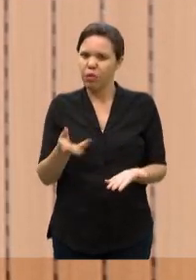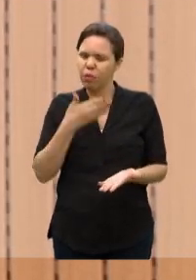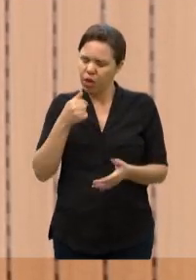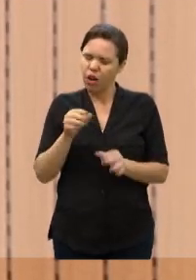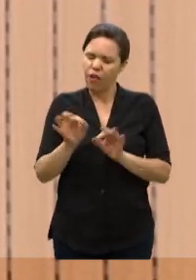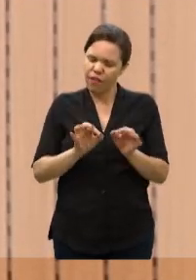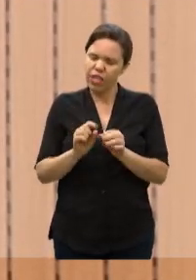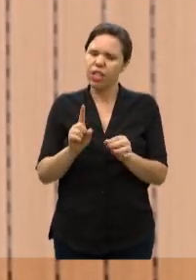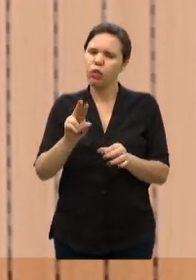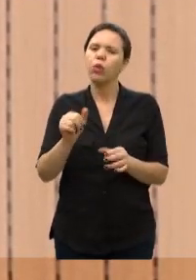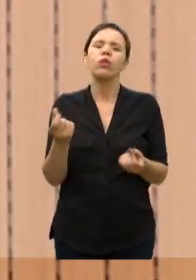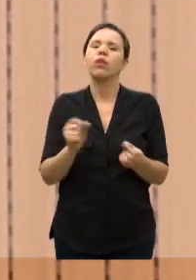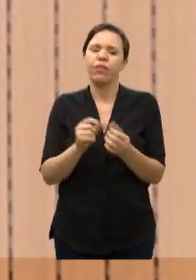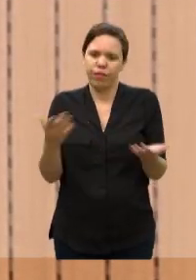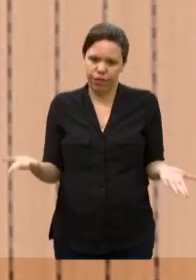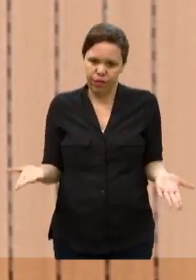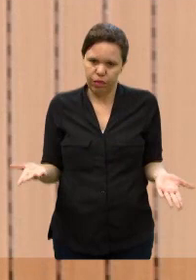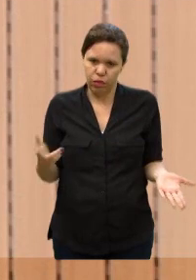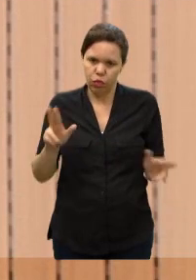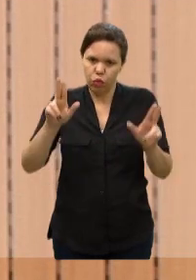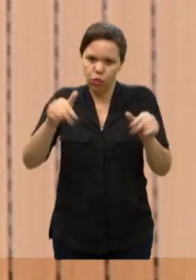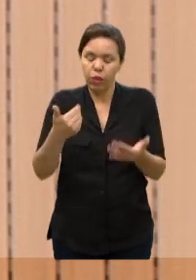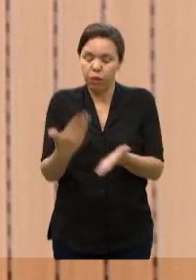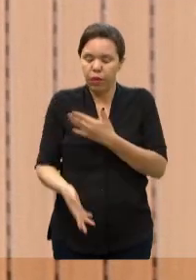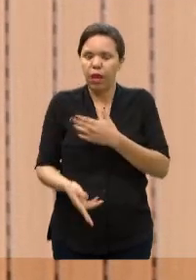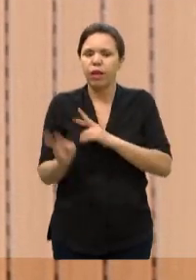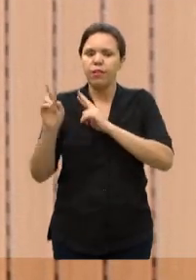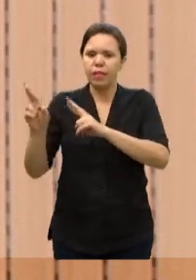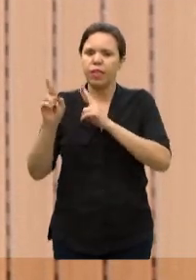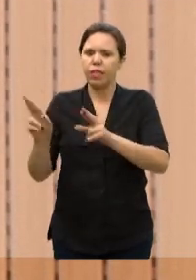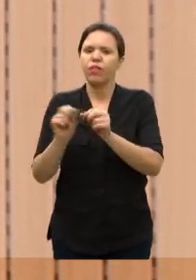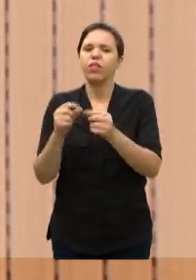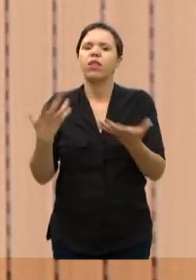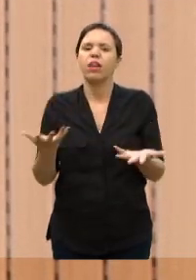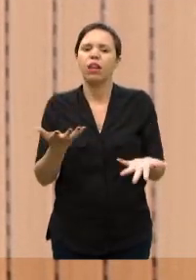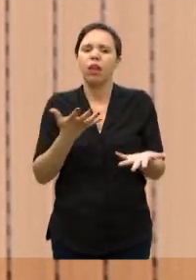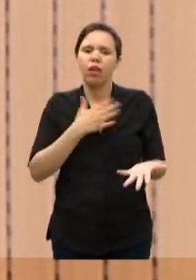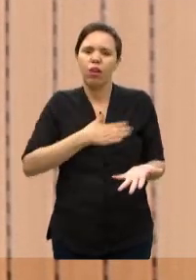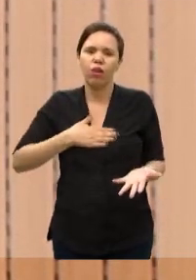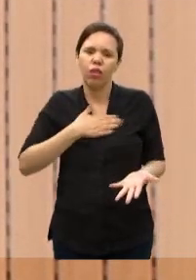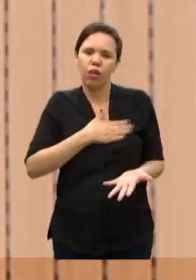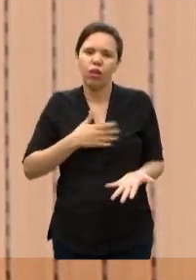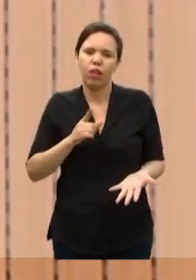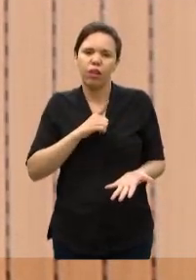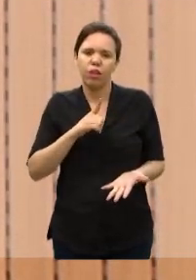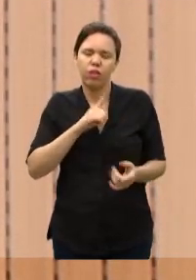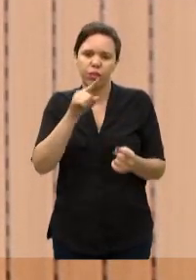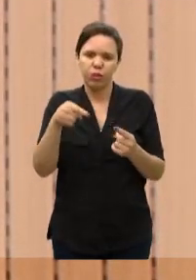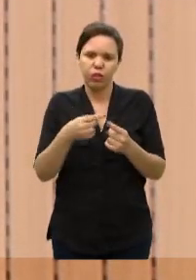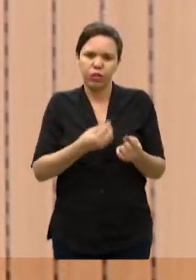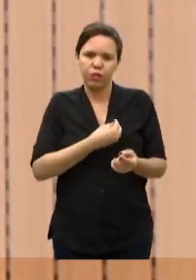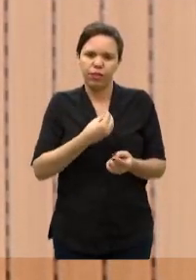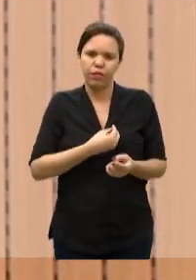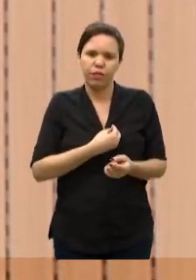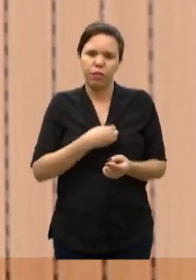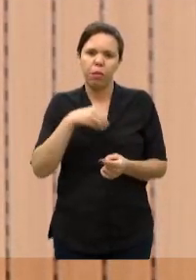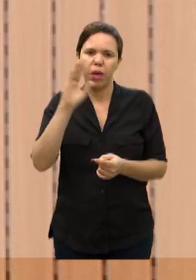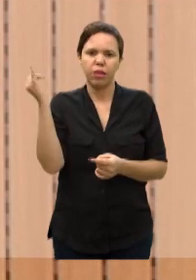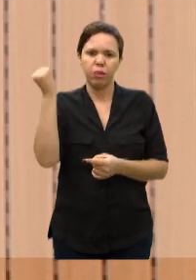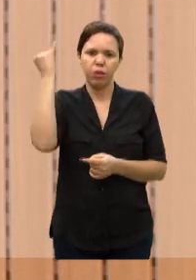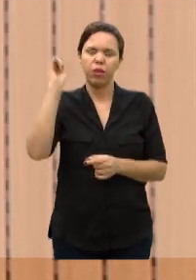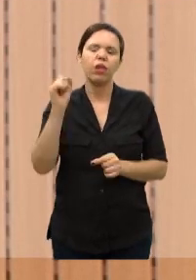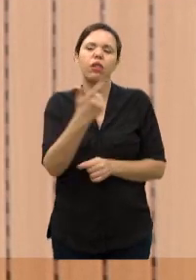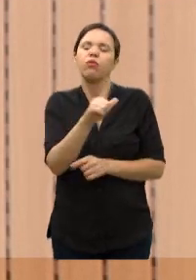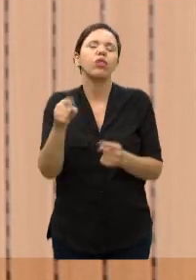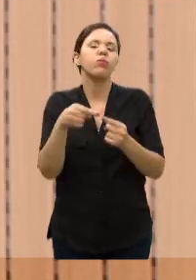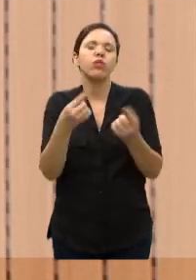A gente nunca perde a esperança de fazer aquilo que a gente gosta e ter objetivo na vida, que é o mais importante. Quem